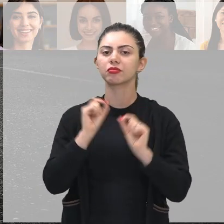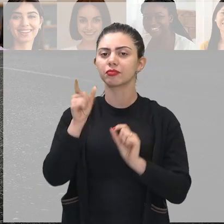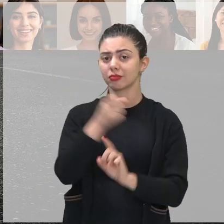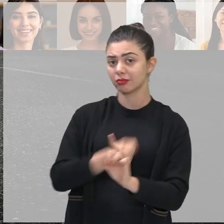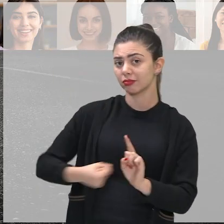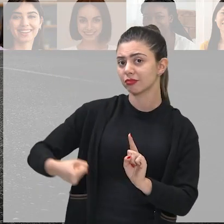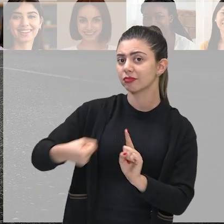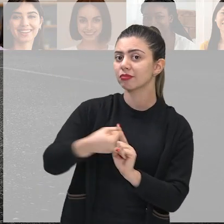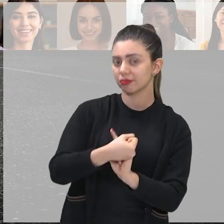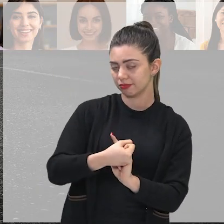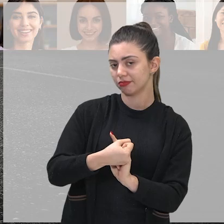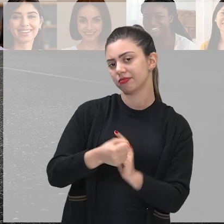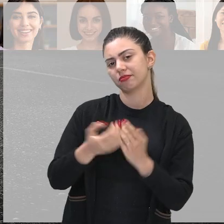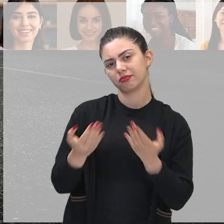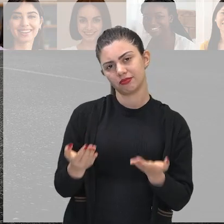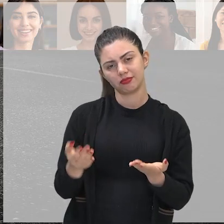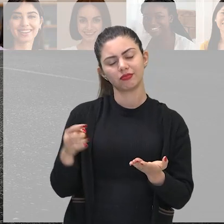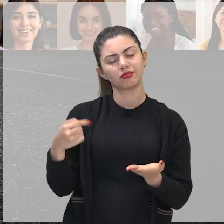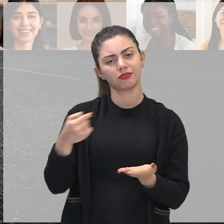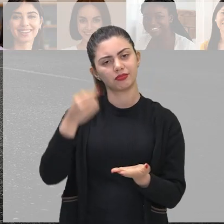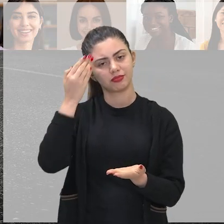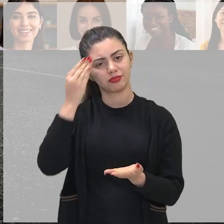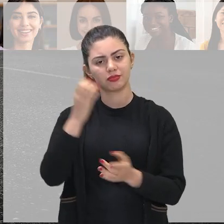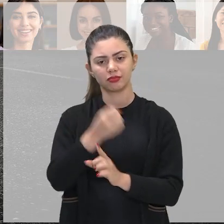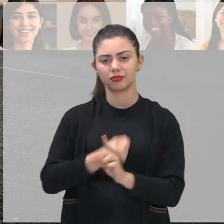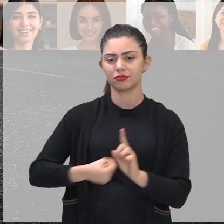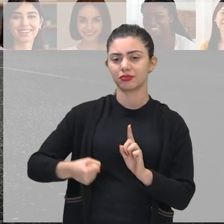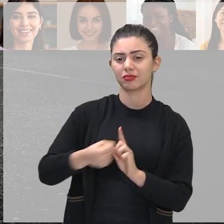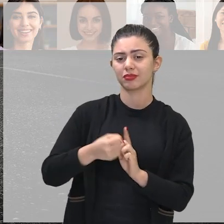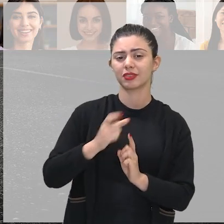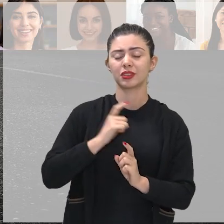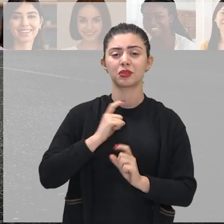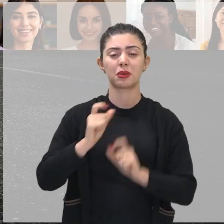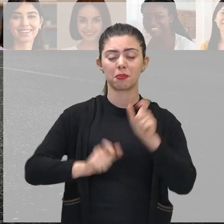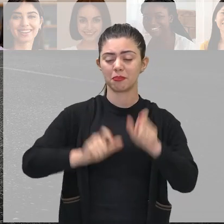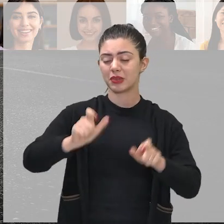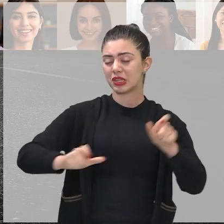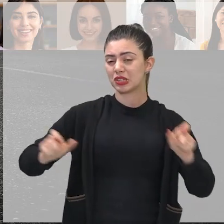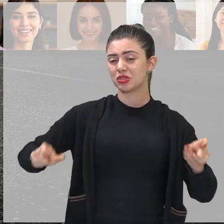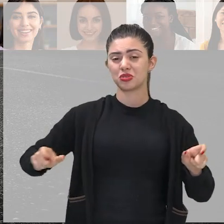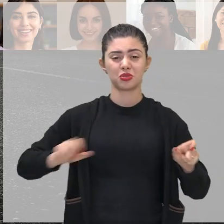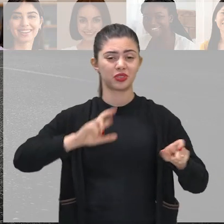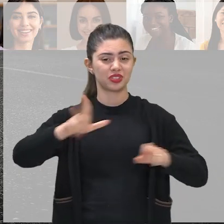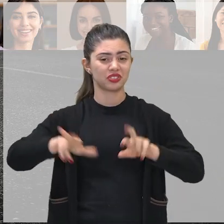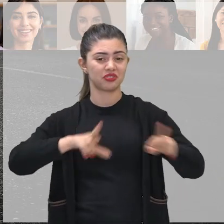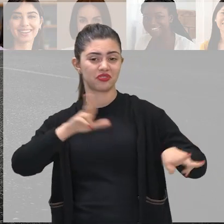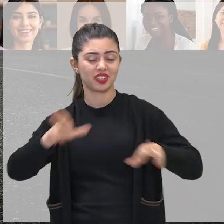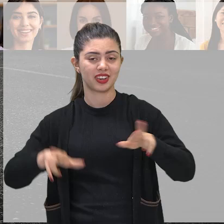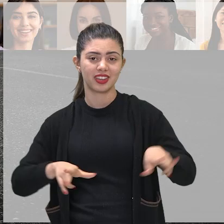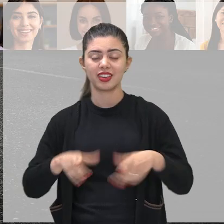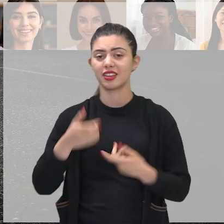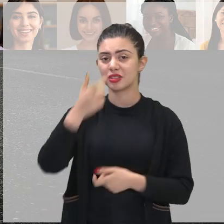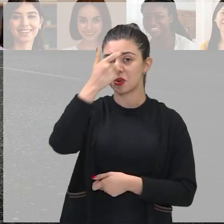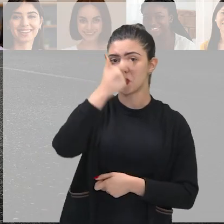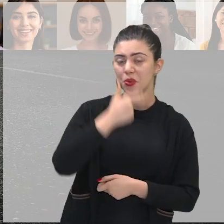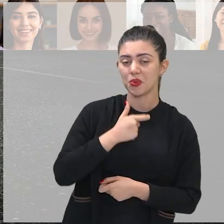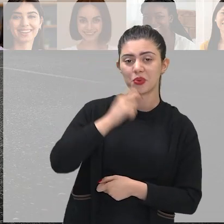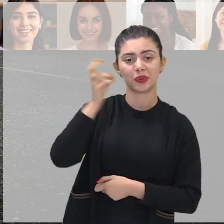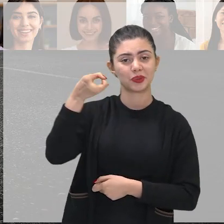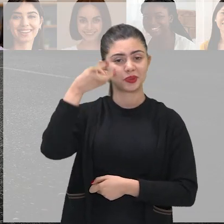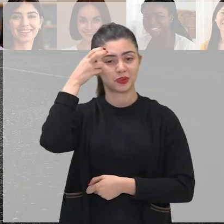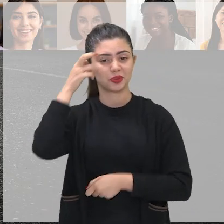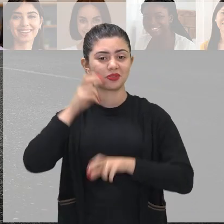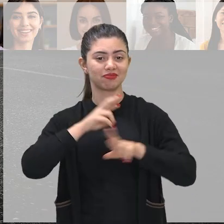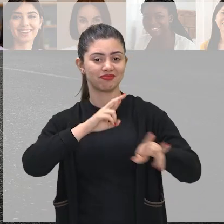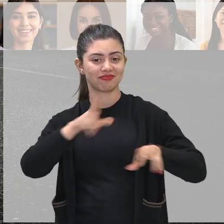sociedade que, no fundo, é feita por essa diversidade de pessoas, rostos,